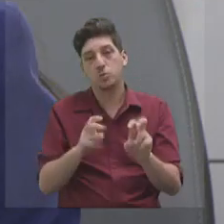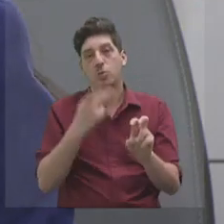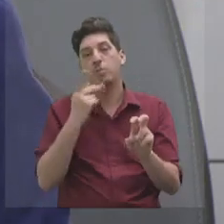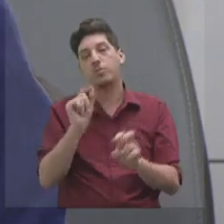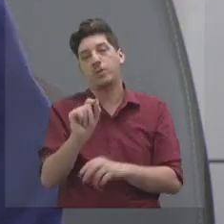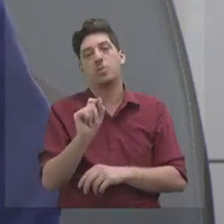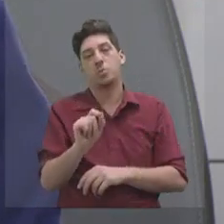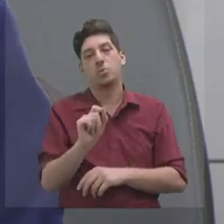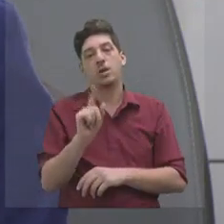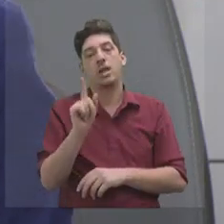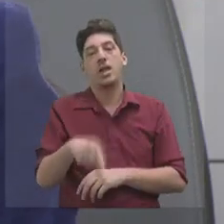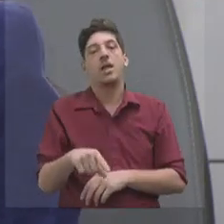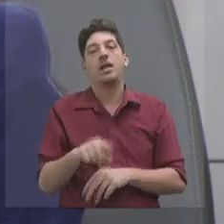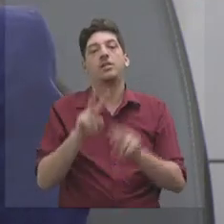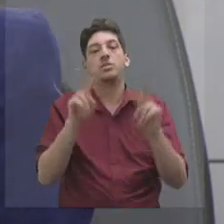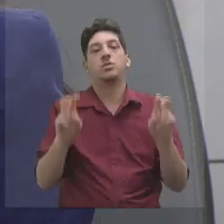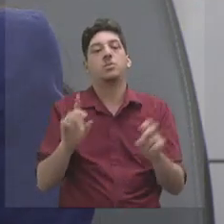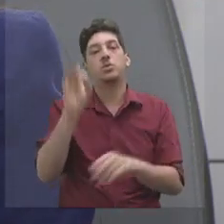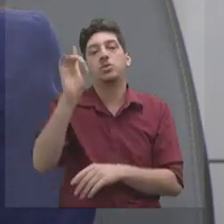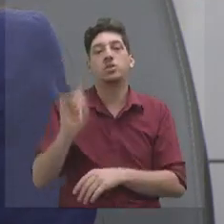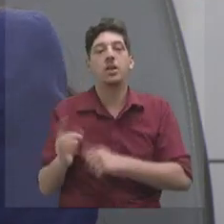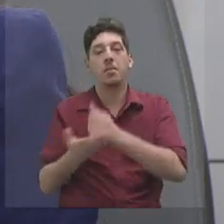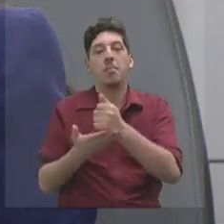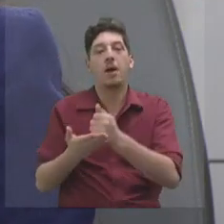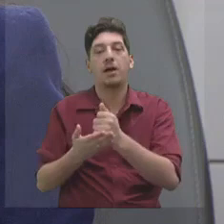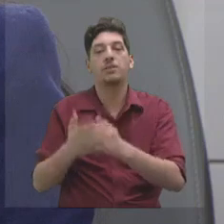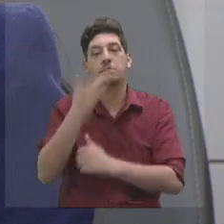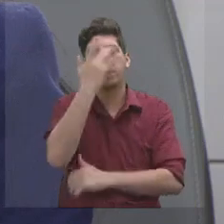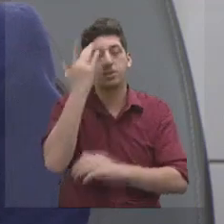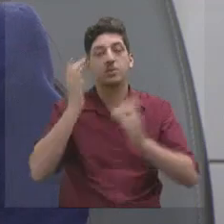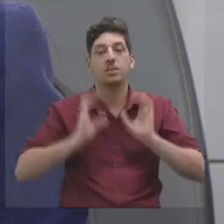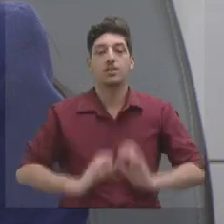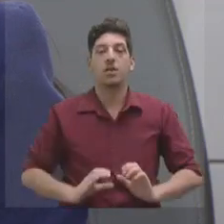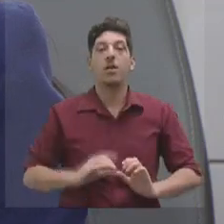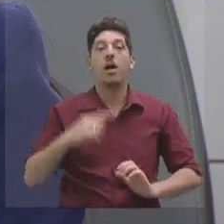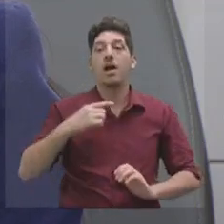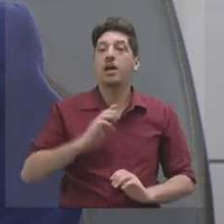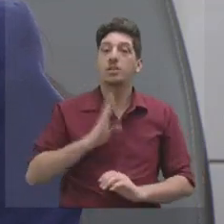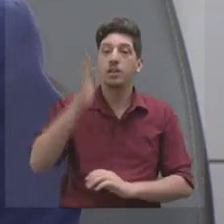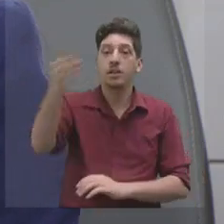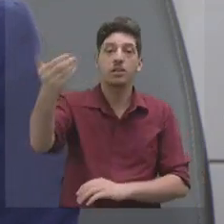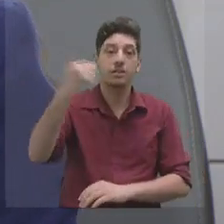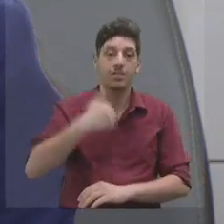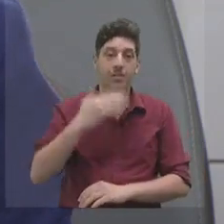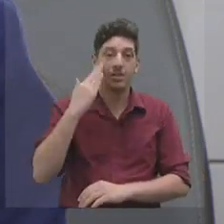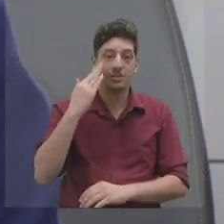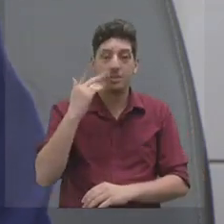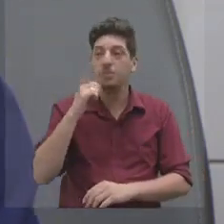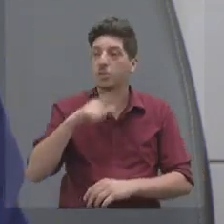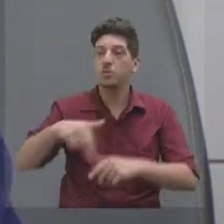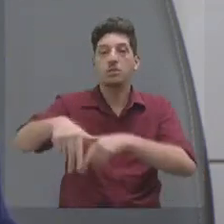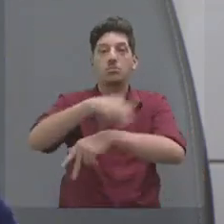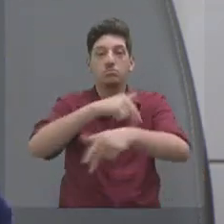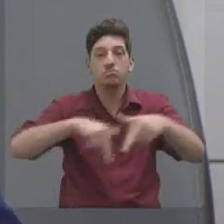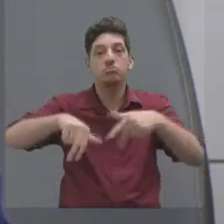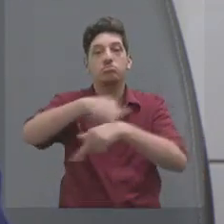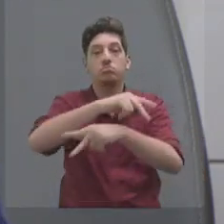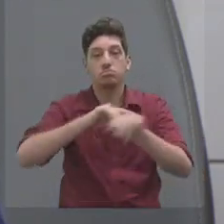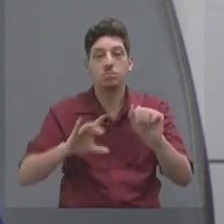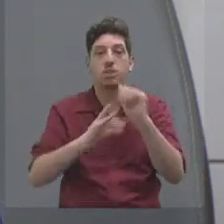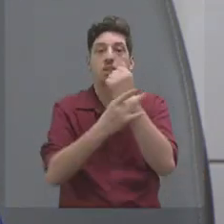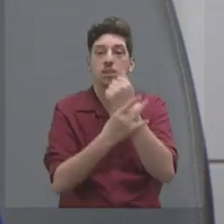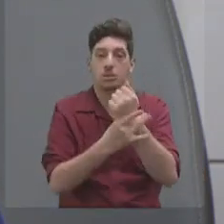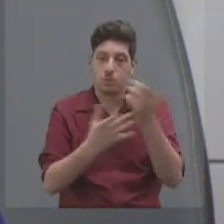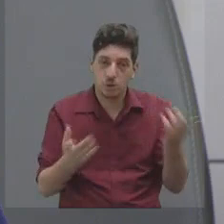no que diz respeito ao direito mais básico do nosso cidadão Mineiro que é o direito dirigir direito de circular de transitar em segurança então